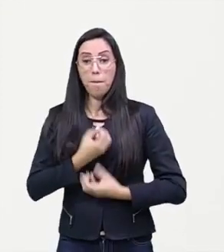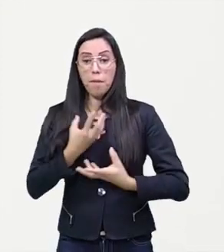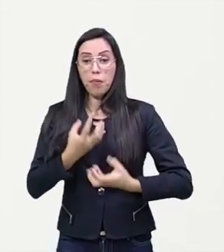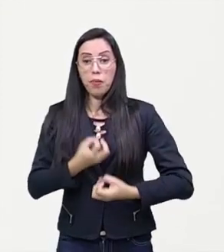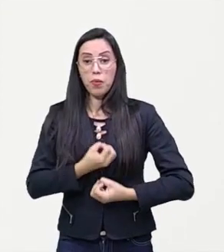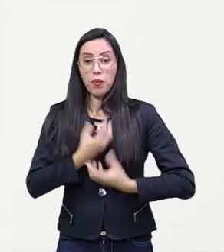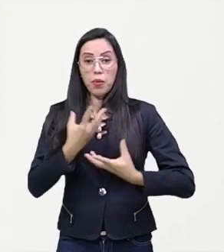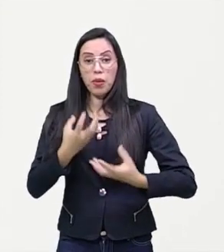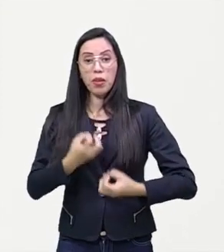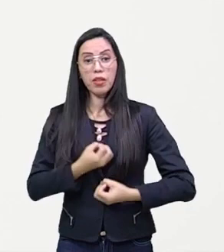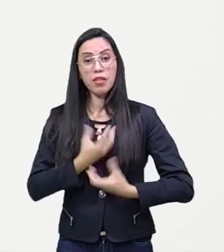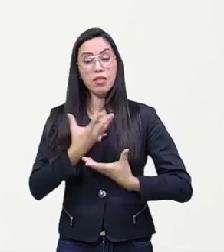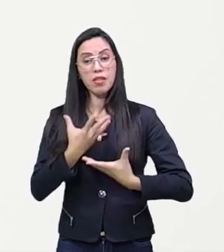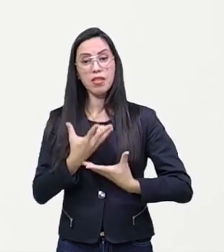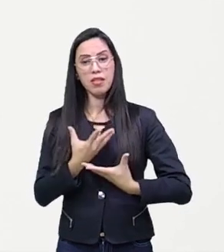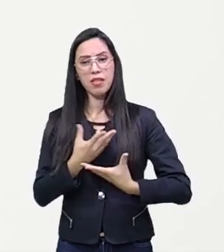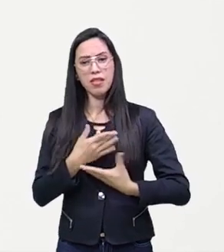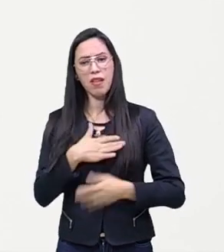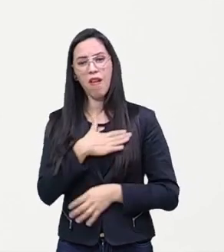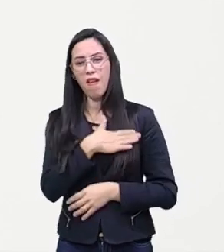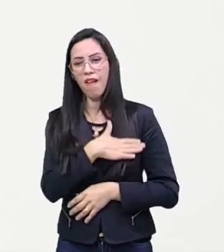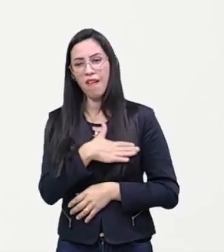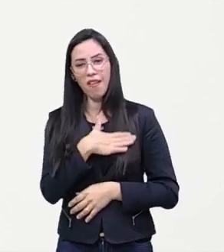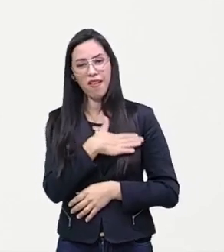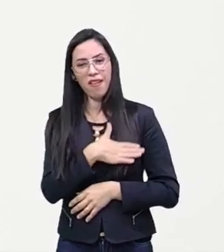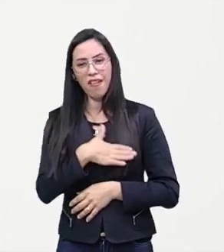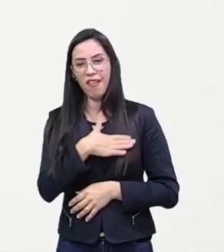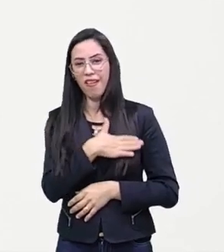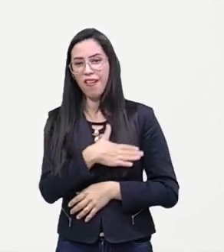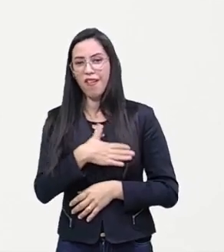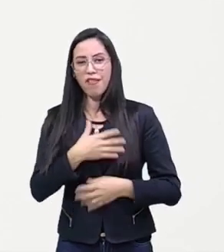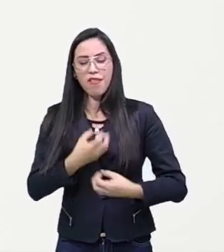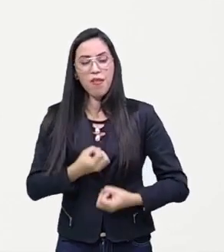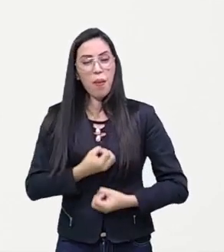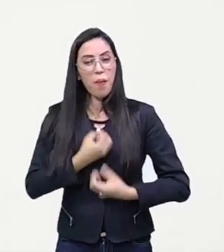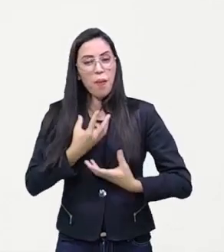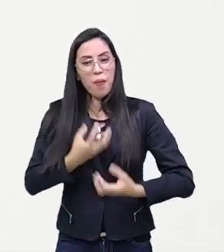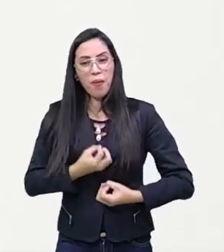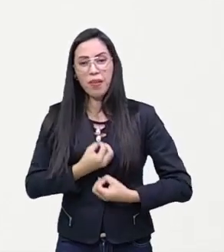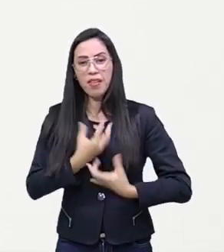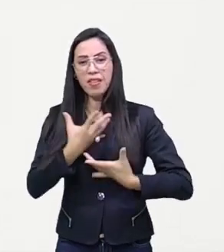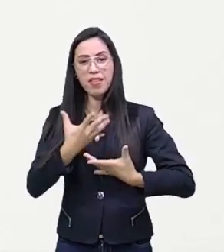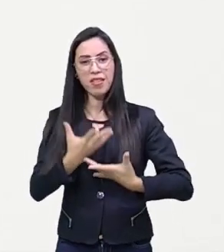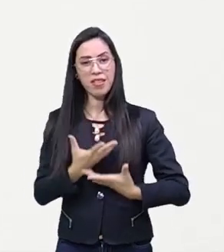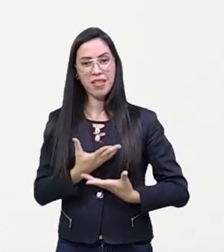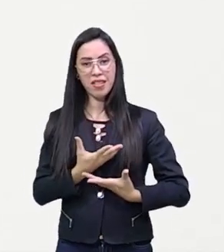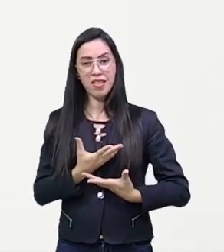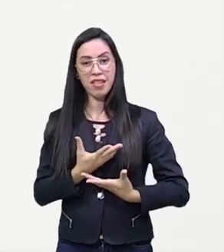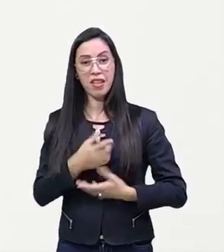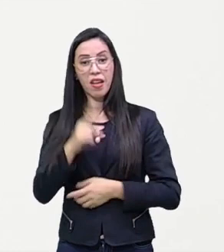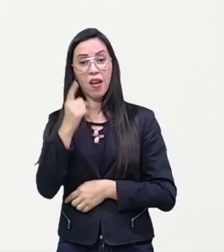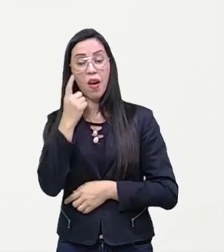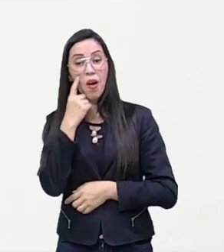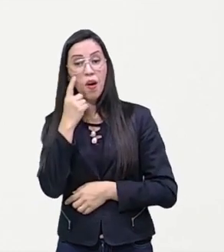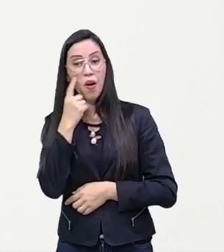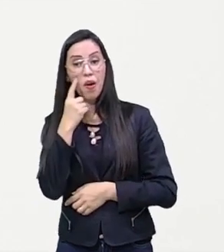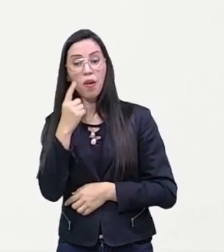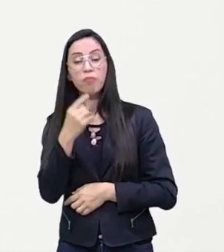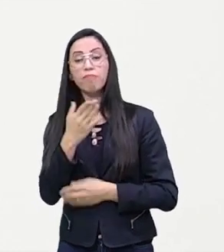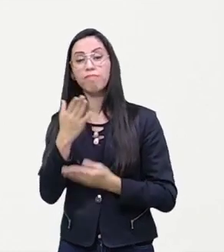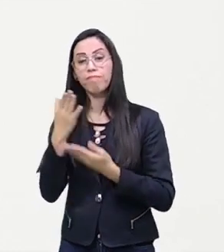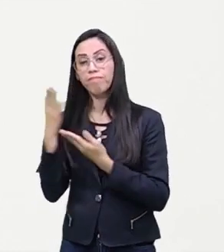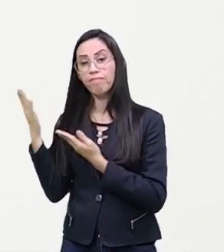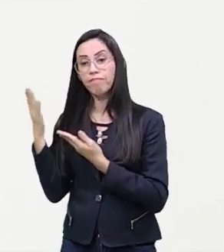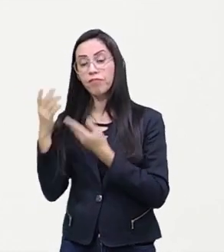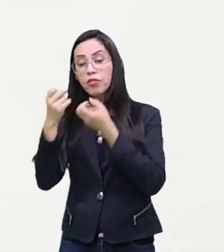Poesia. Ai, como eu gosto de poesia, como eu gosto de poemas. Eu vou ler para vocês aqui o que é, né,